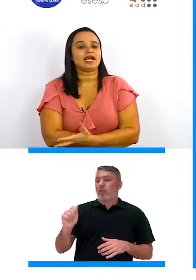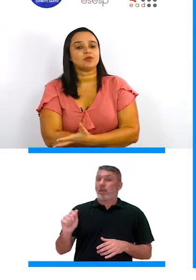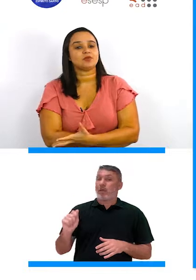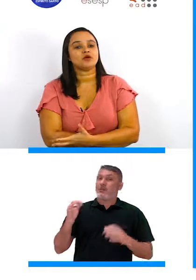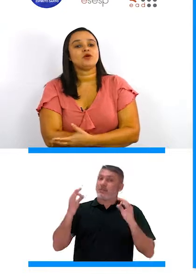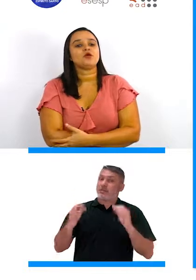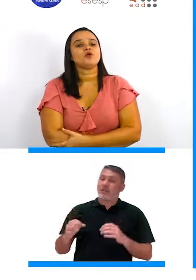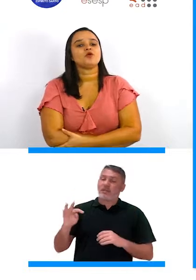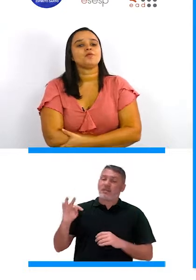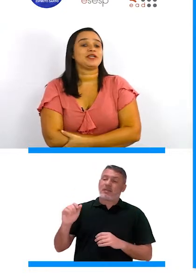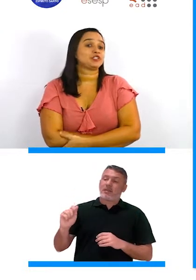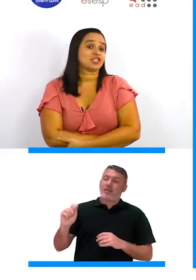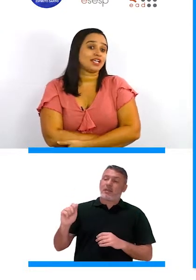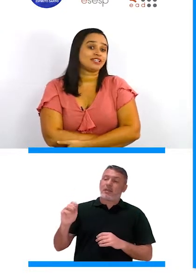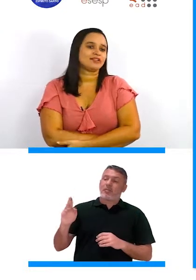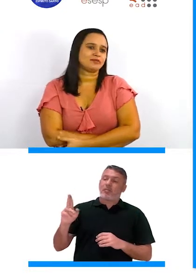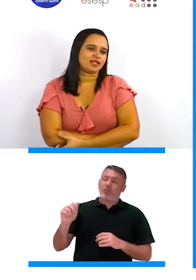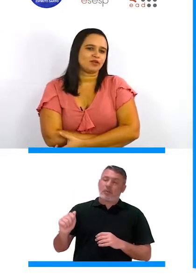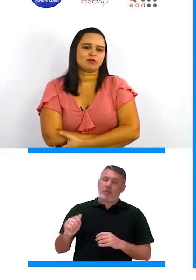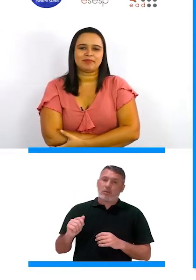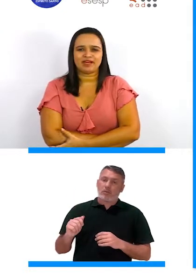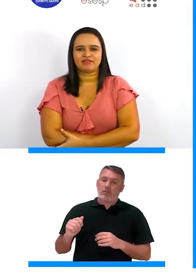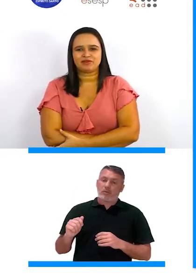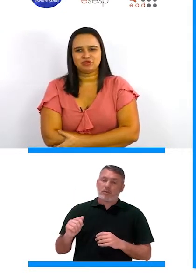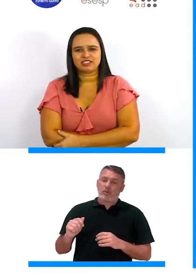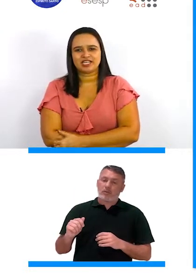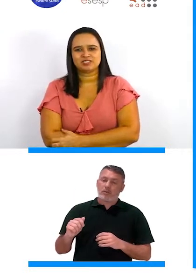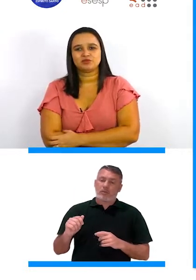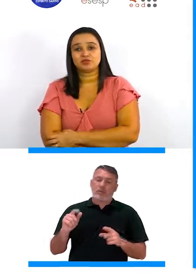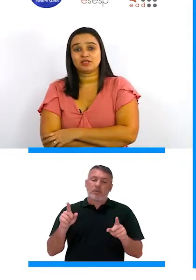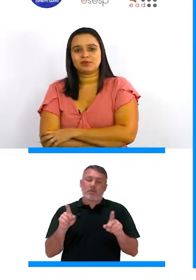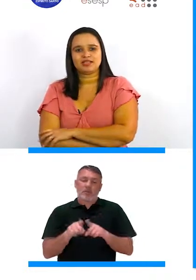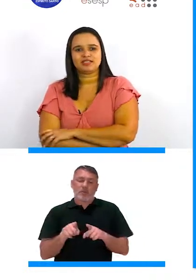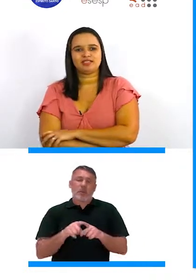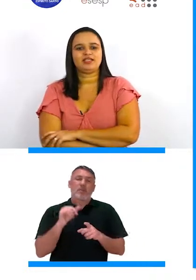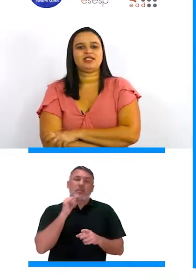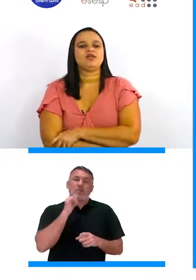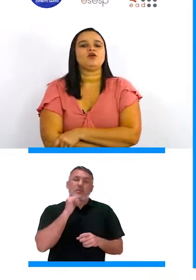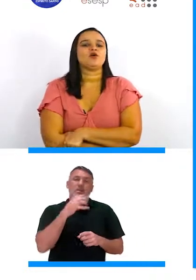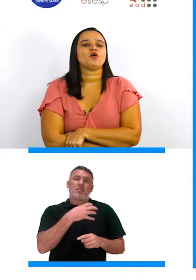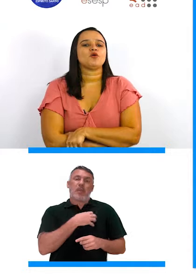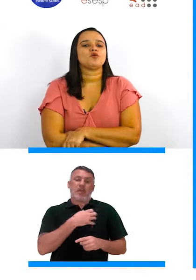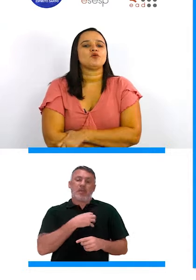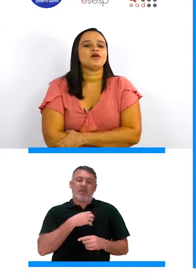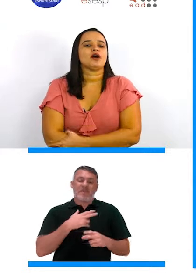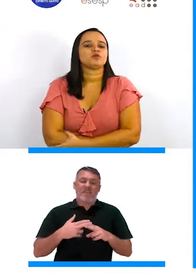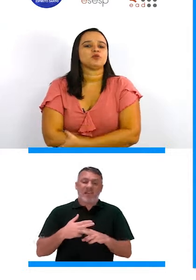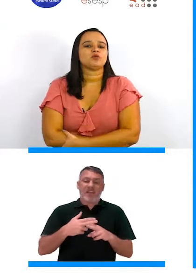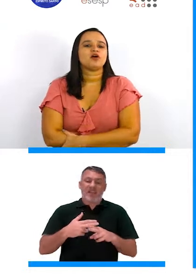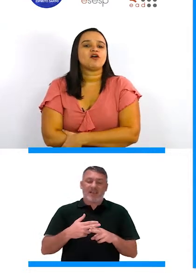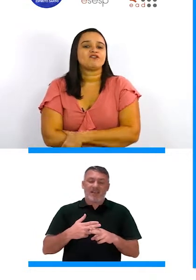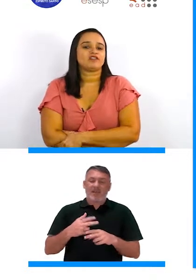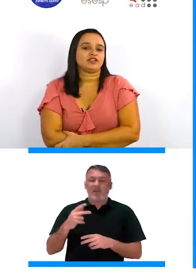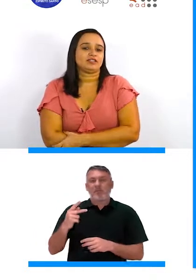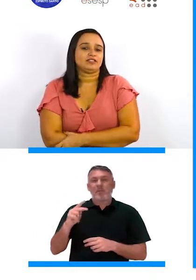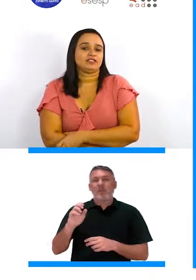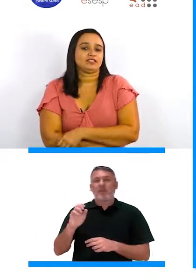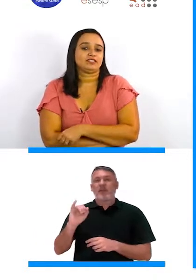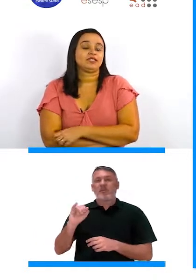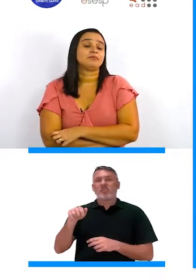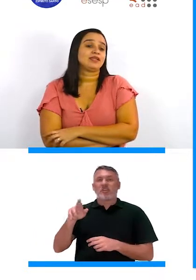de tábua. Ou peixeira também é uma palavra usada muito na Bahia, né? Ou